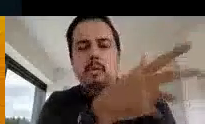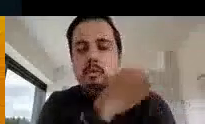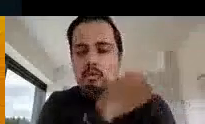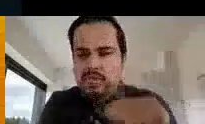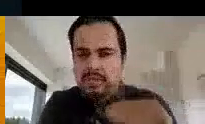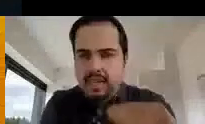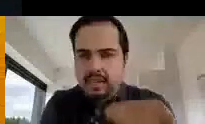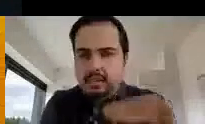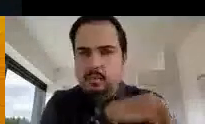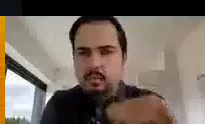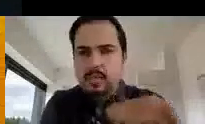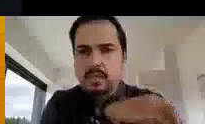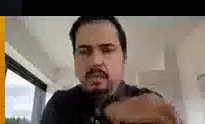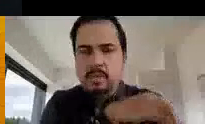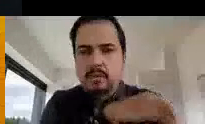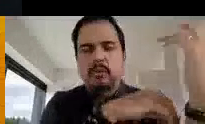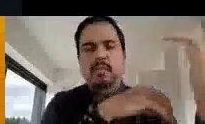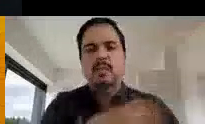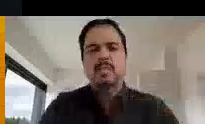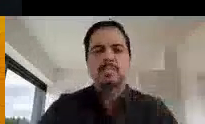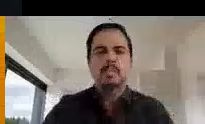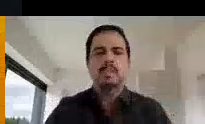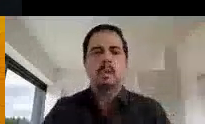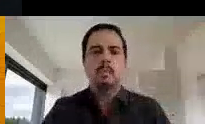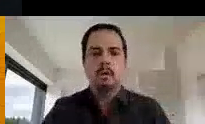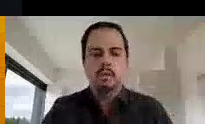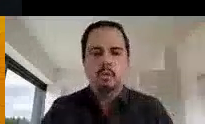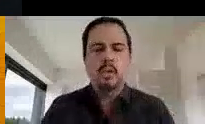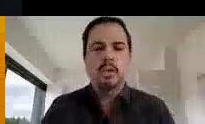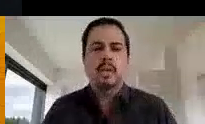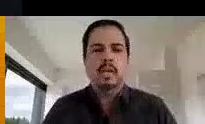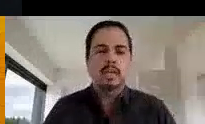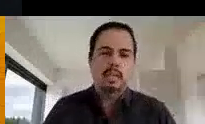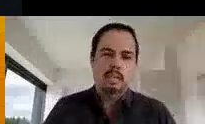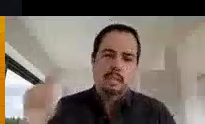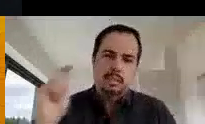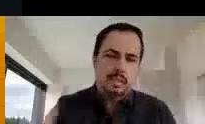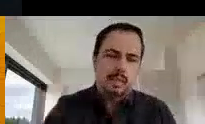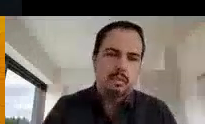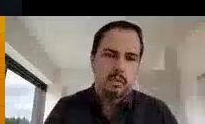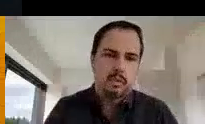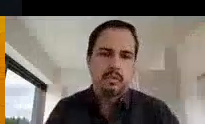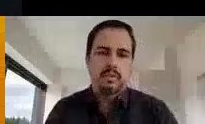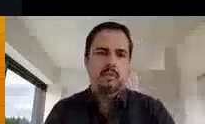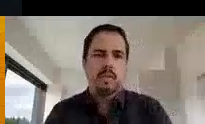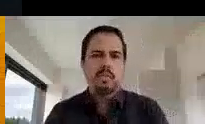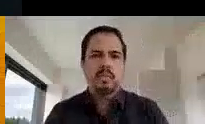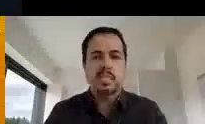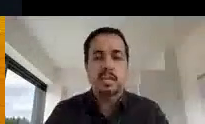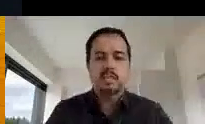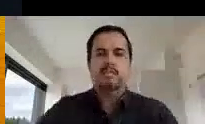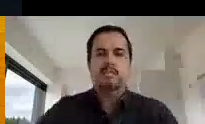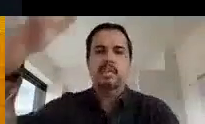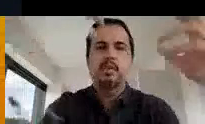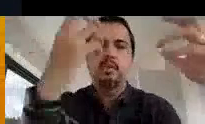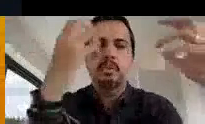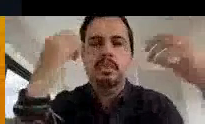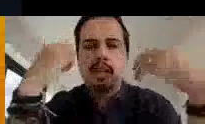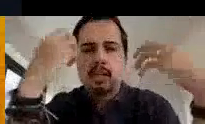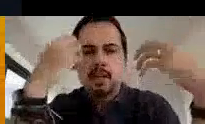congratulando a pessoa pela uma coisa humanizada, né? Uma coisa humanizada, porque não adianta mandar um robótico. Aí, se vocês quiserem consultar quem faz isso brilhantemente,